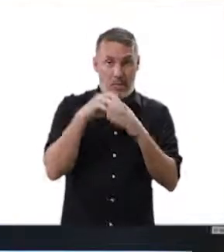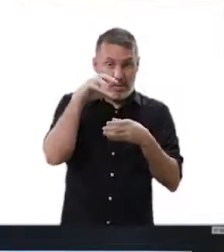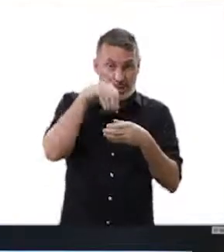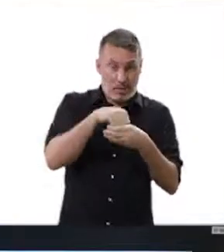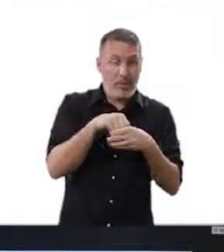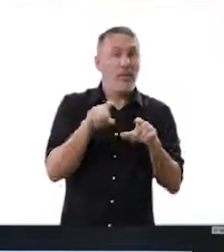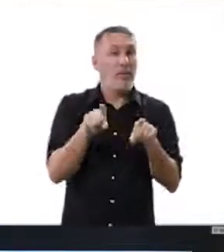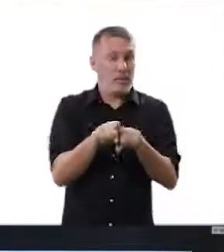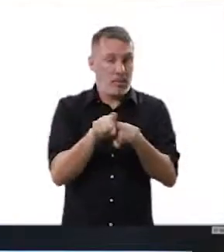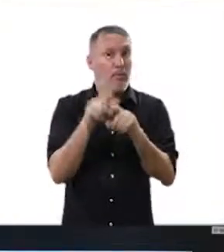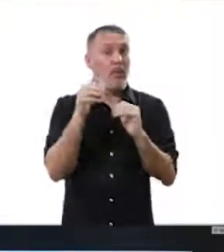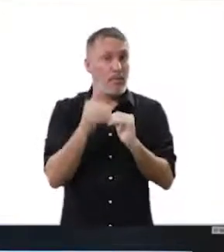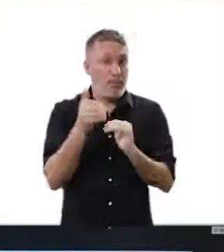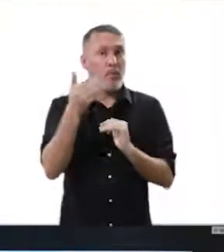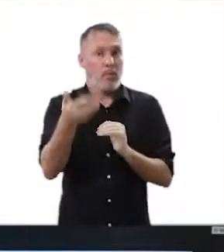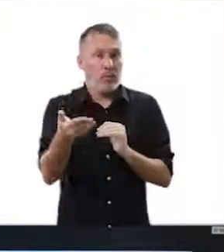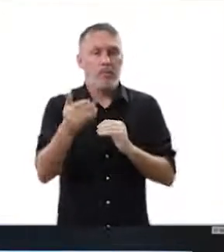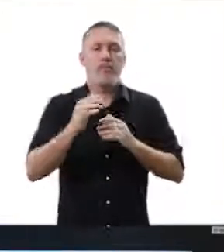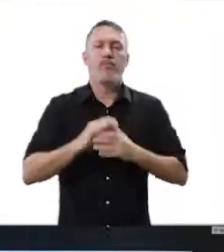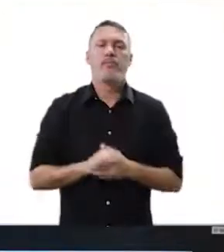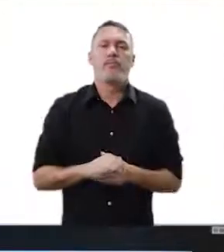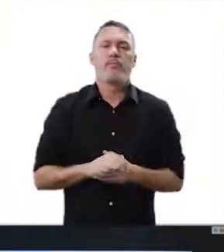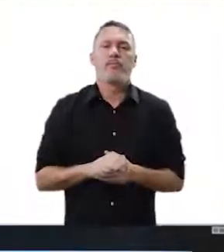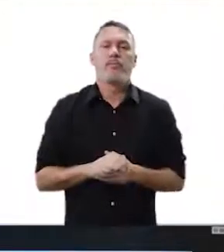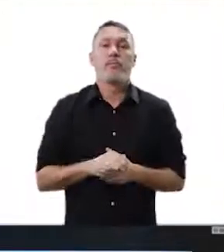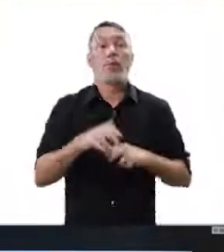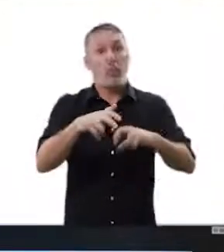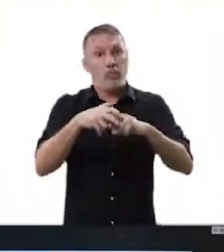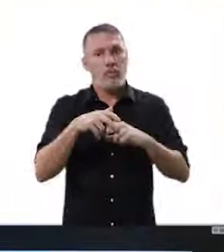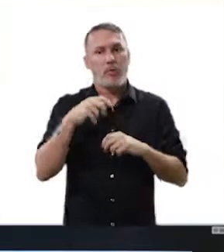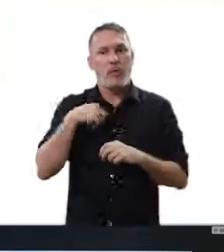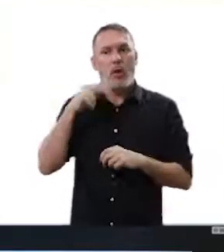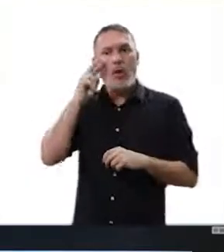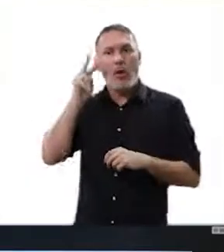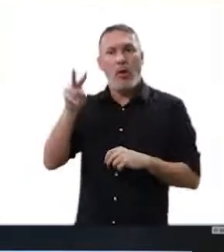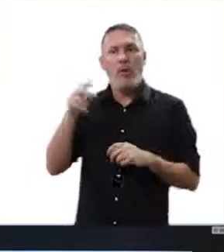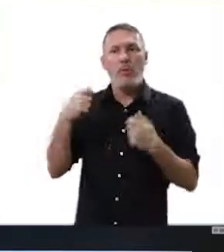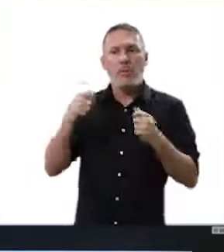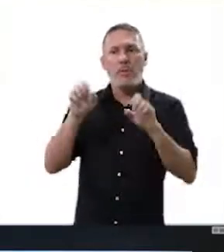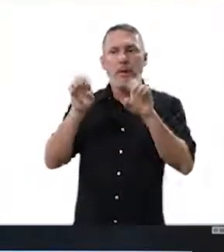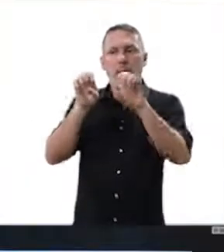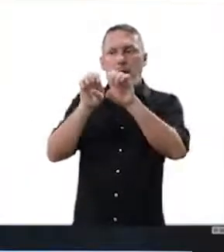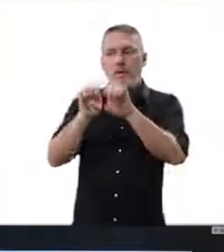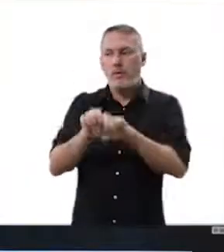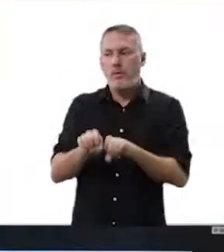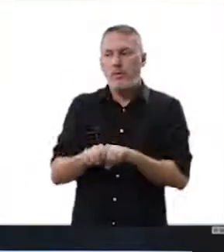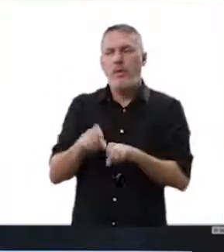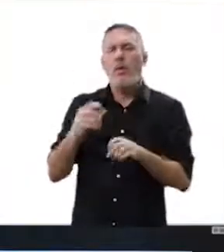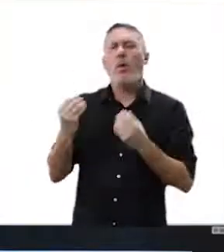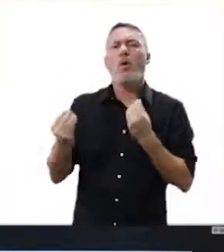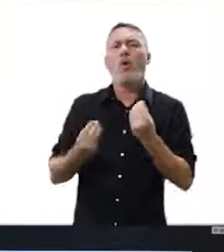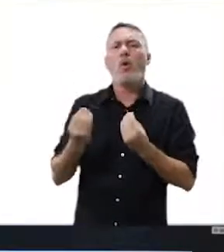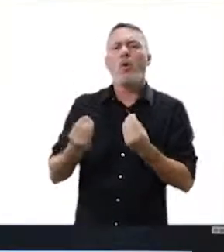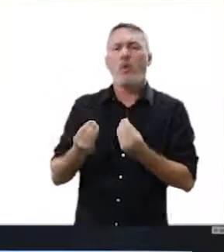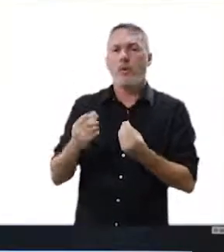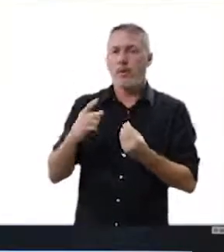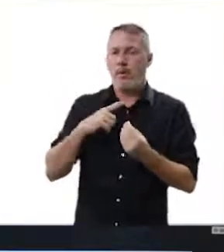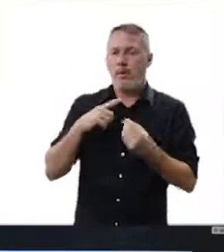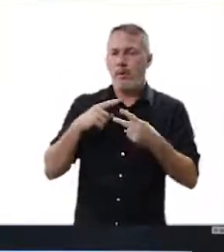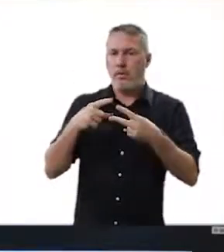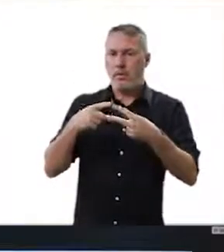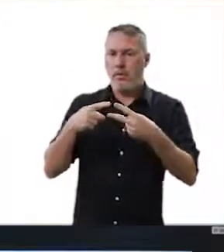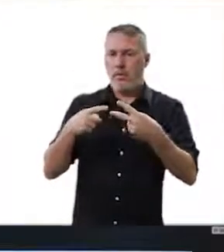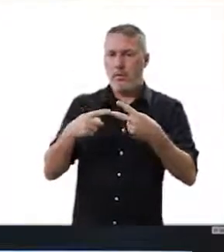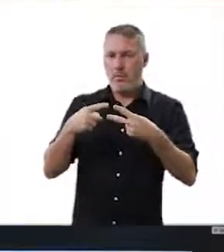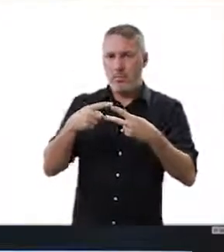estrutura dessa membrana. Ela tem duas camadas de lipídios, que são conhecidos como